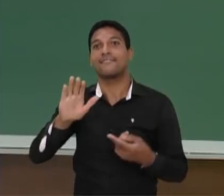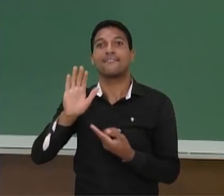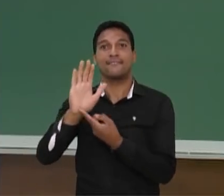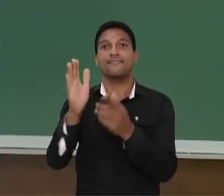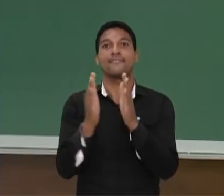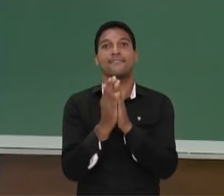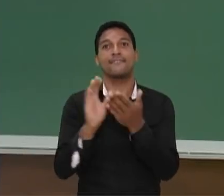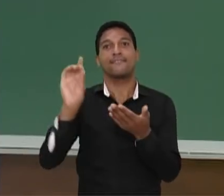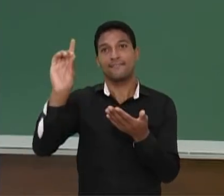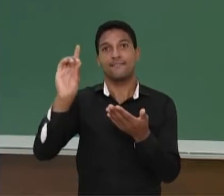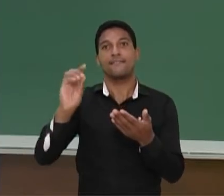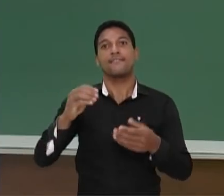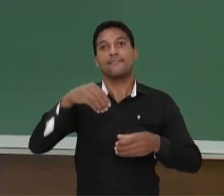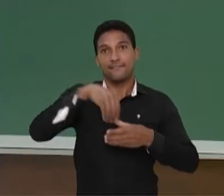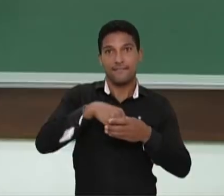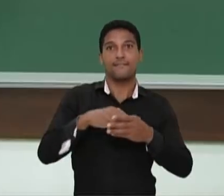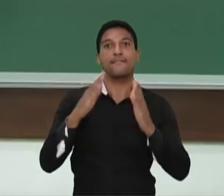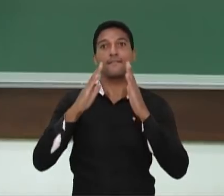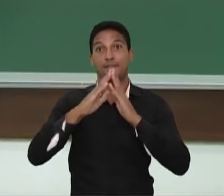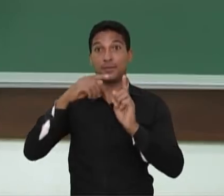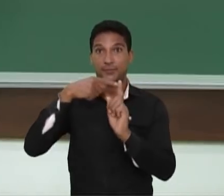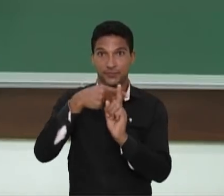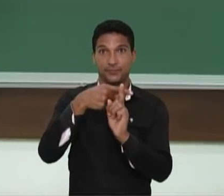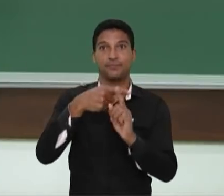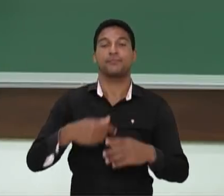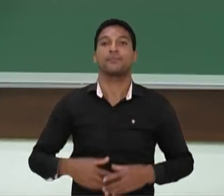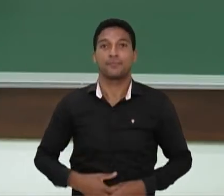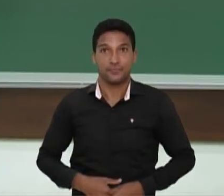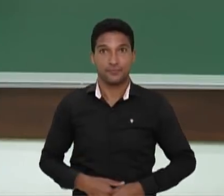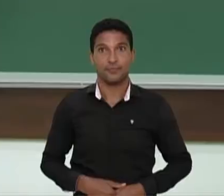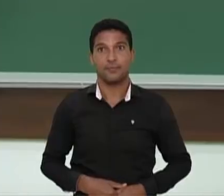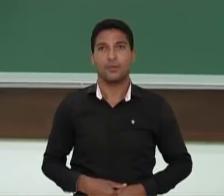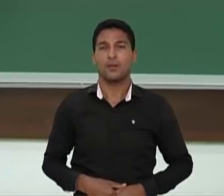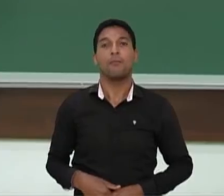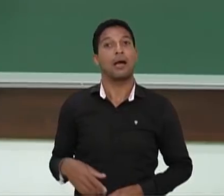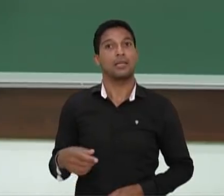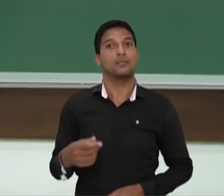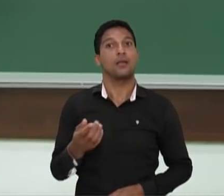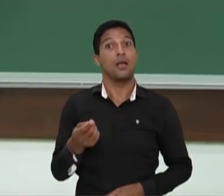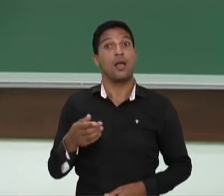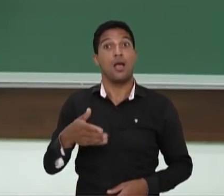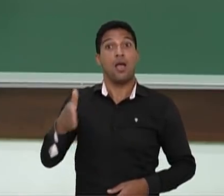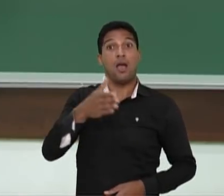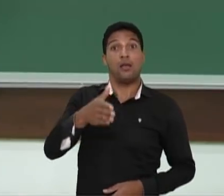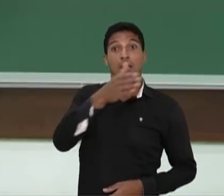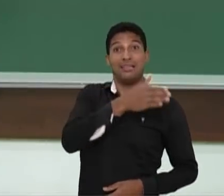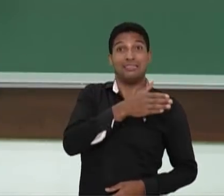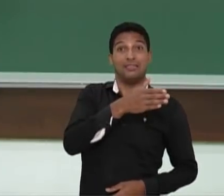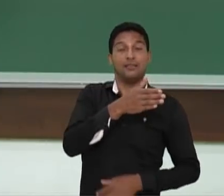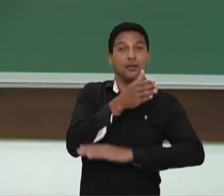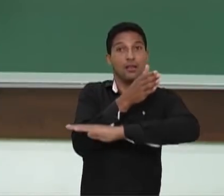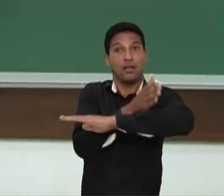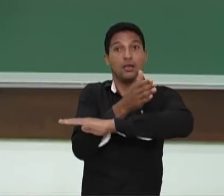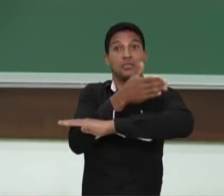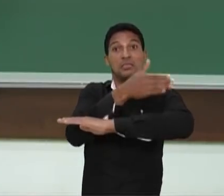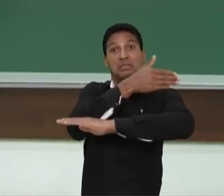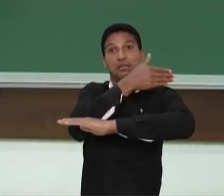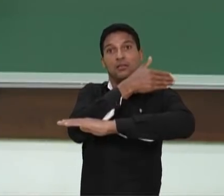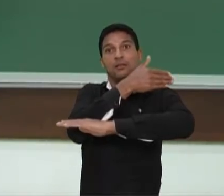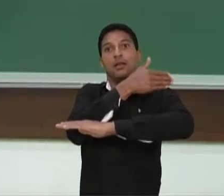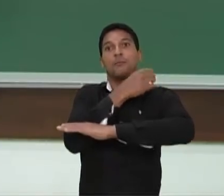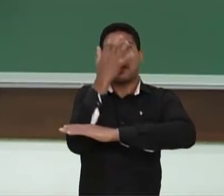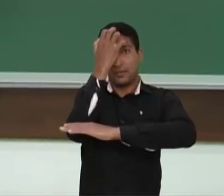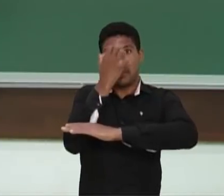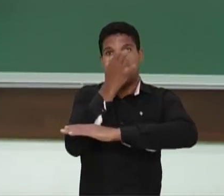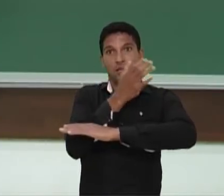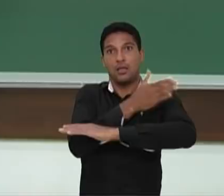na vivência religiosa, né? Mas surgiu de maneira inicialmente mais séria, né, contando certinho as passagens,